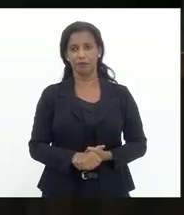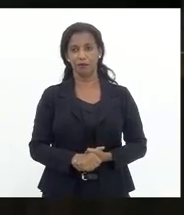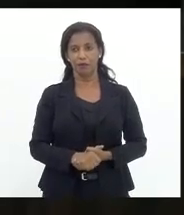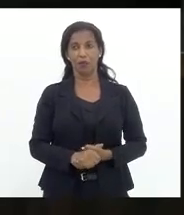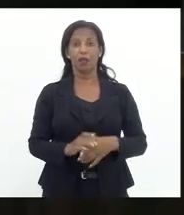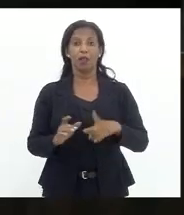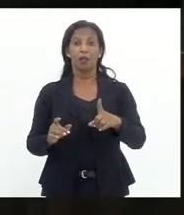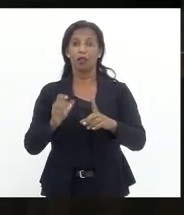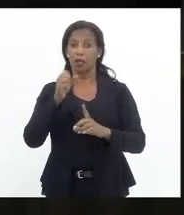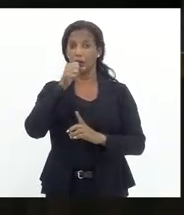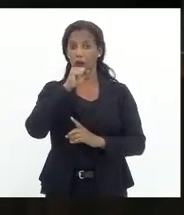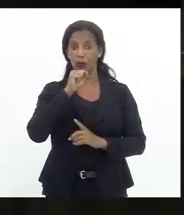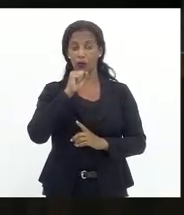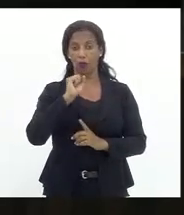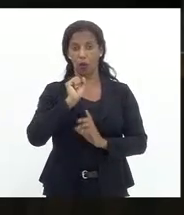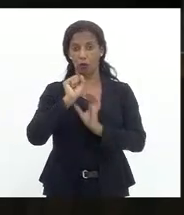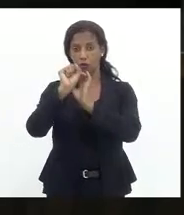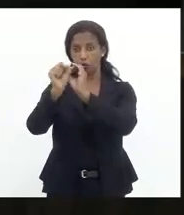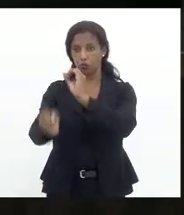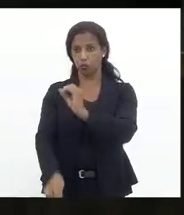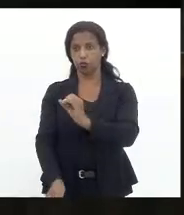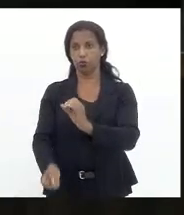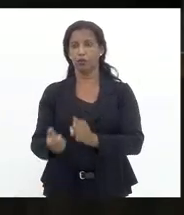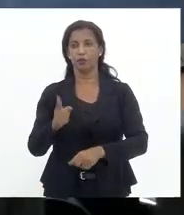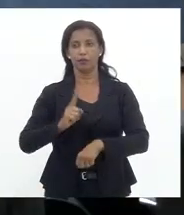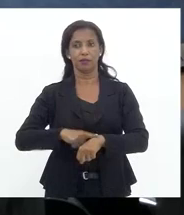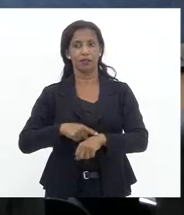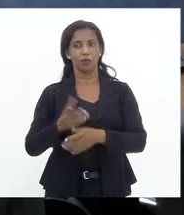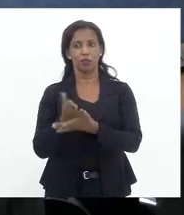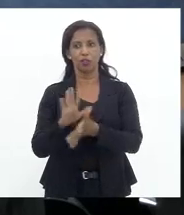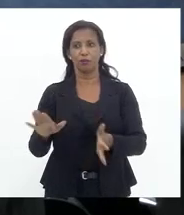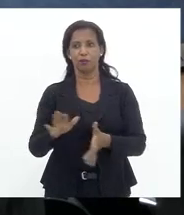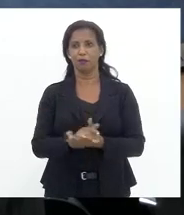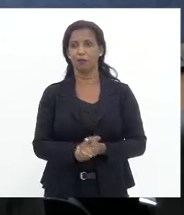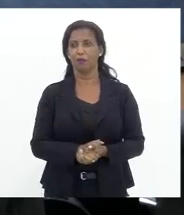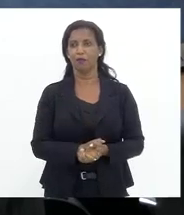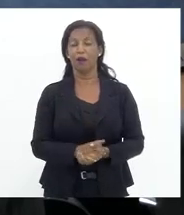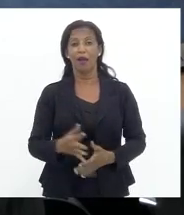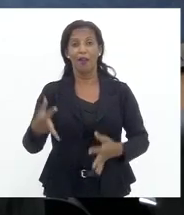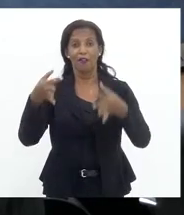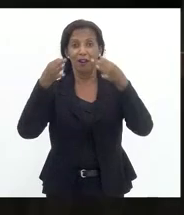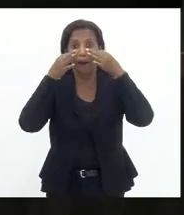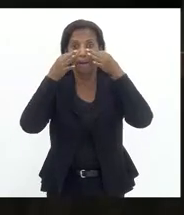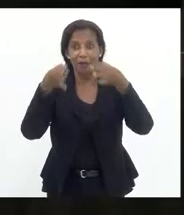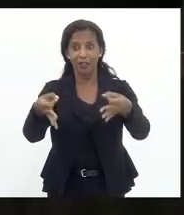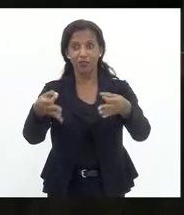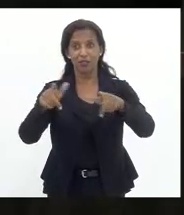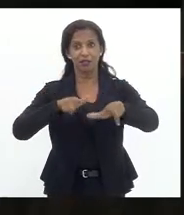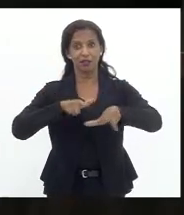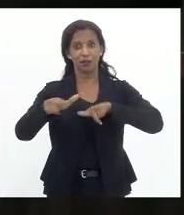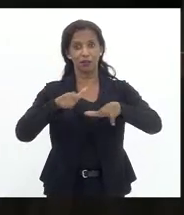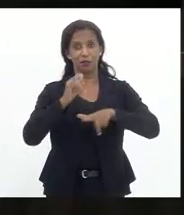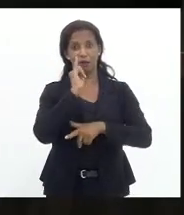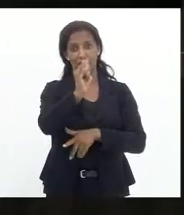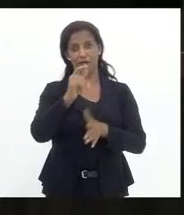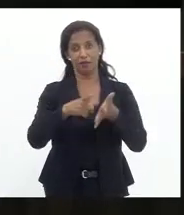aqui no microfone, já, tempo vencido, tempo vencido. Presidente. Eu falei, presta atenção nos trabalhos,